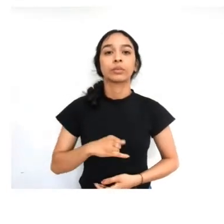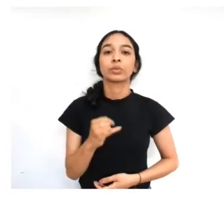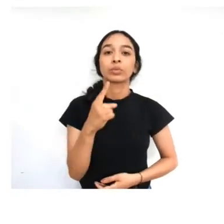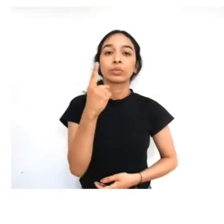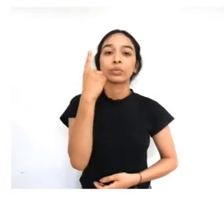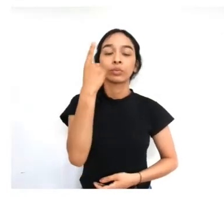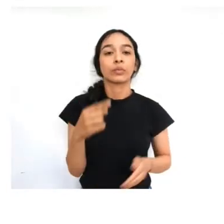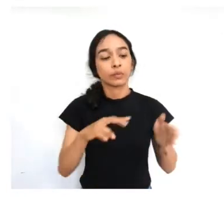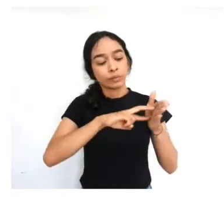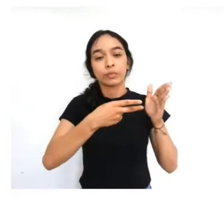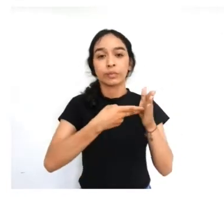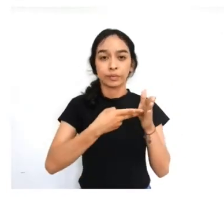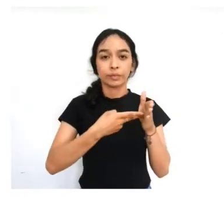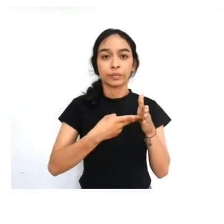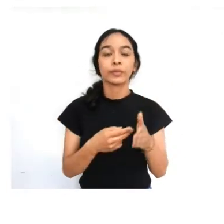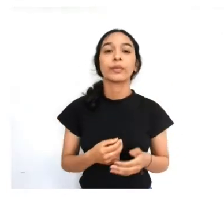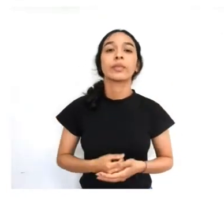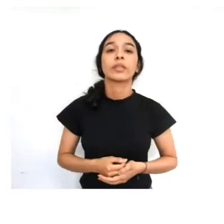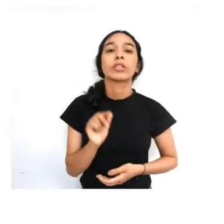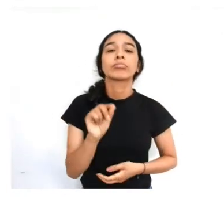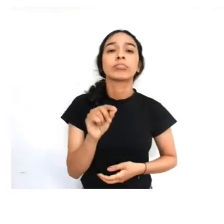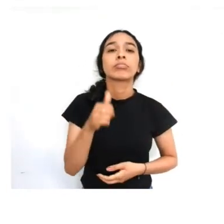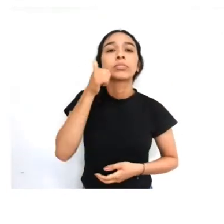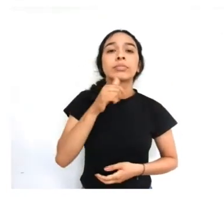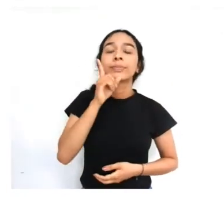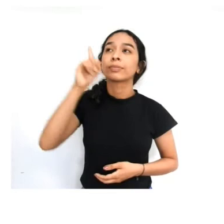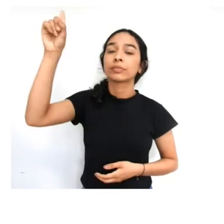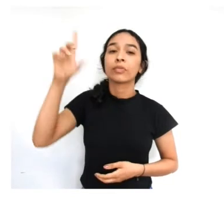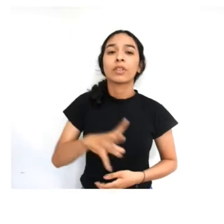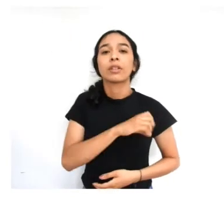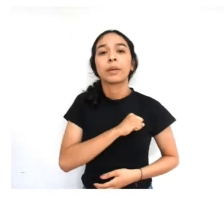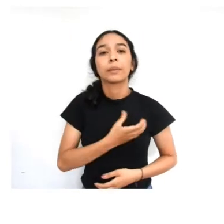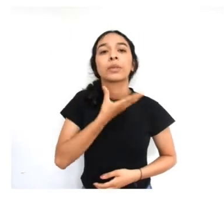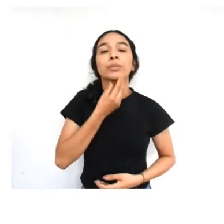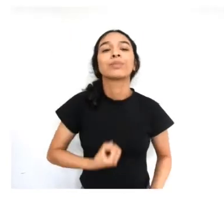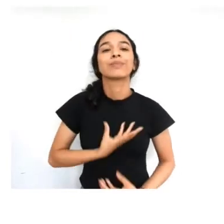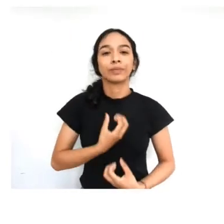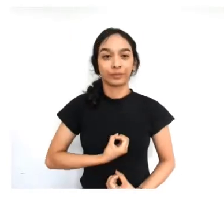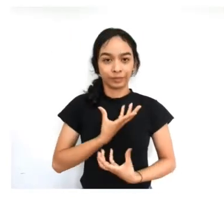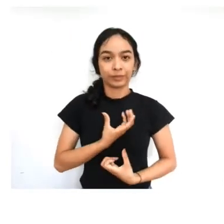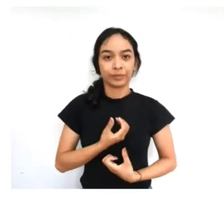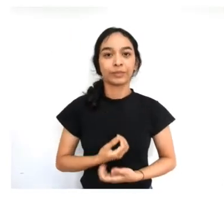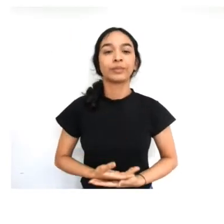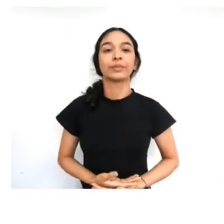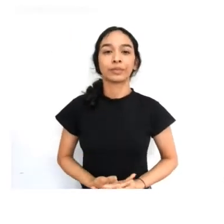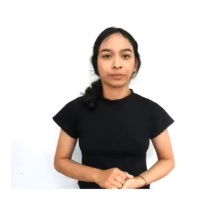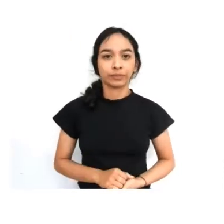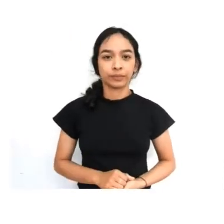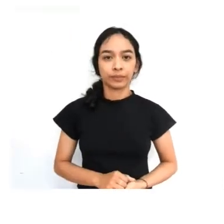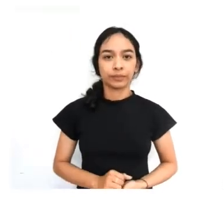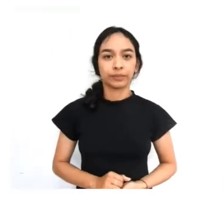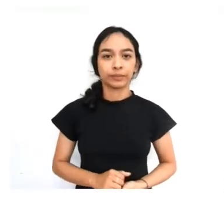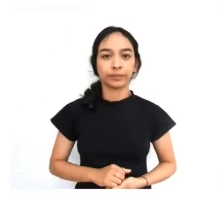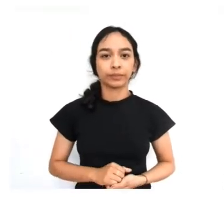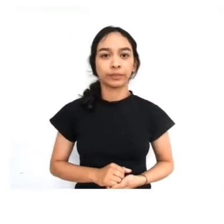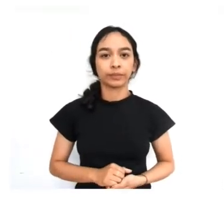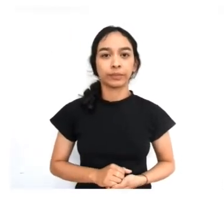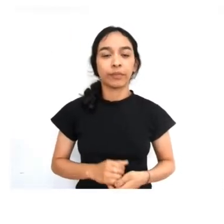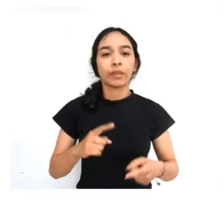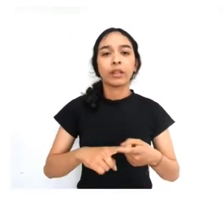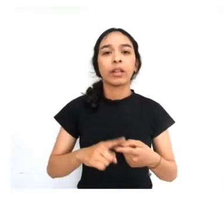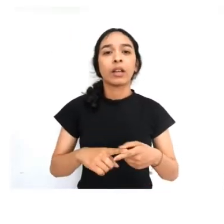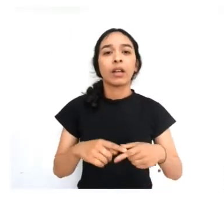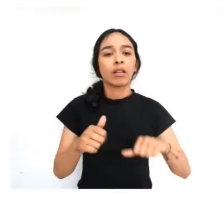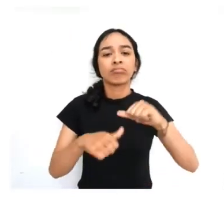exemplos, nós temos um único significado. A ninfa ama o poeta. E por que não